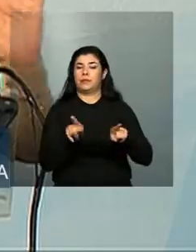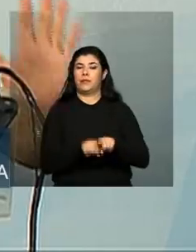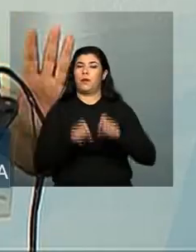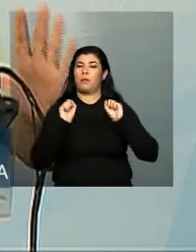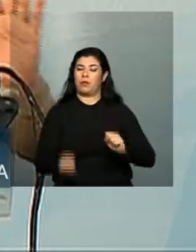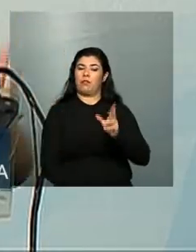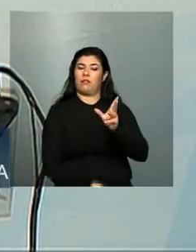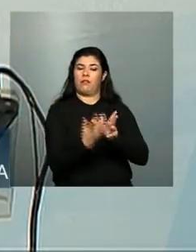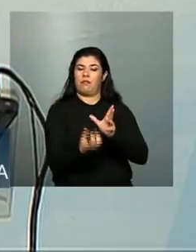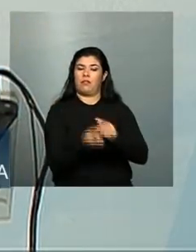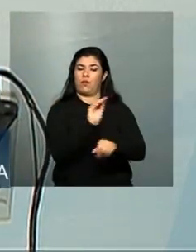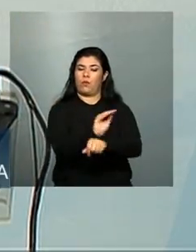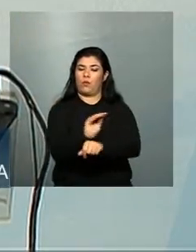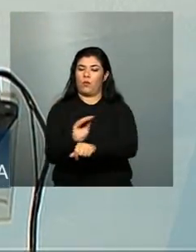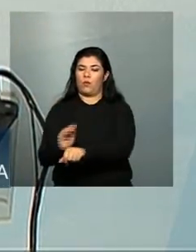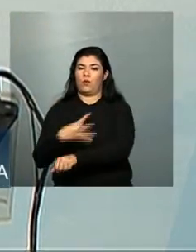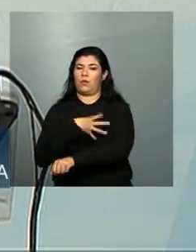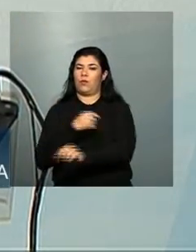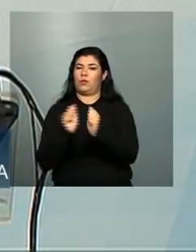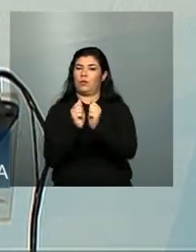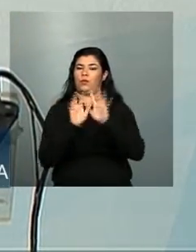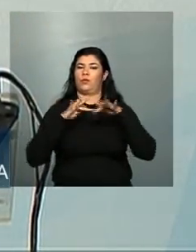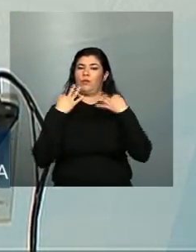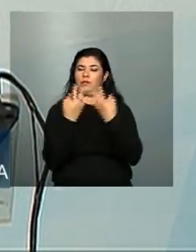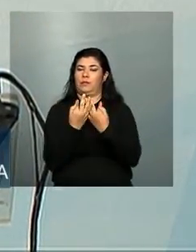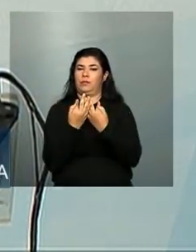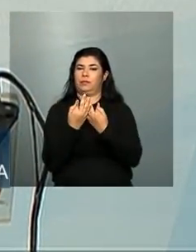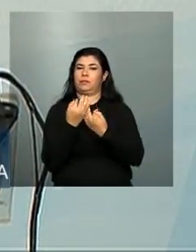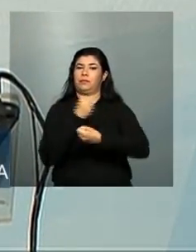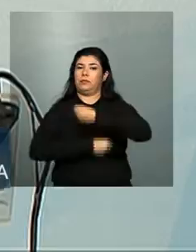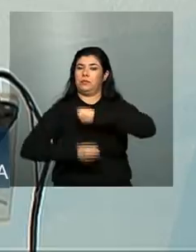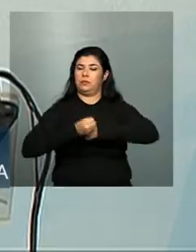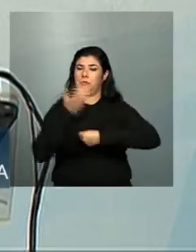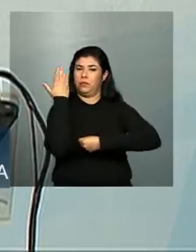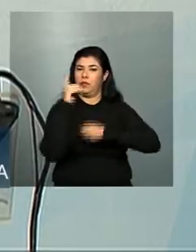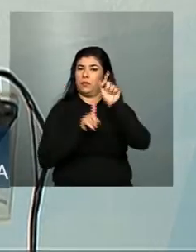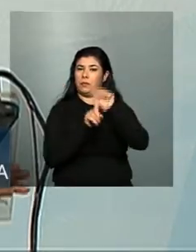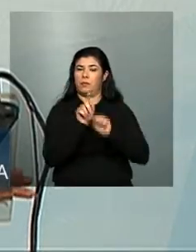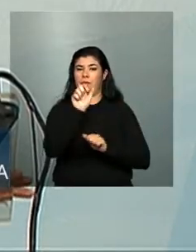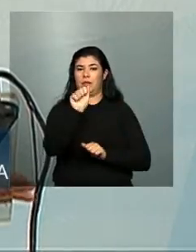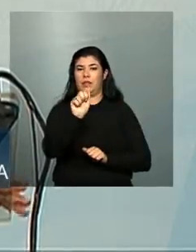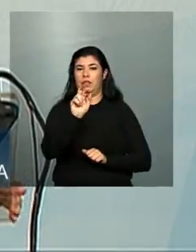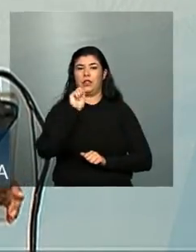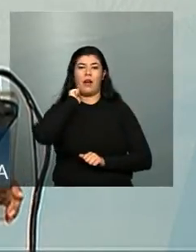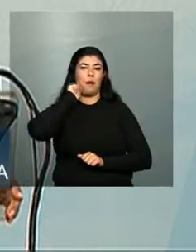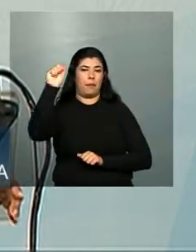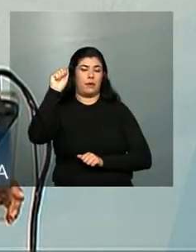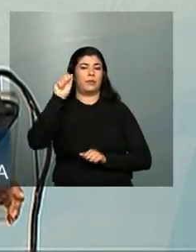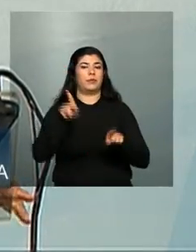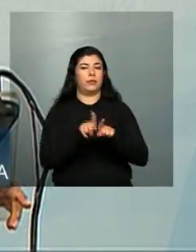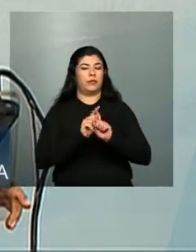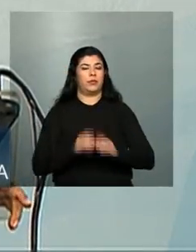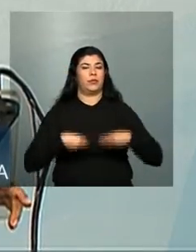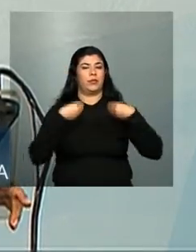criar seus filhos e construir sua família. No ano passado, em abril, eu entreguei aqui mais